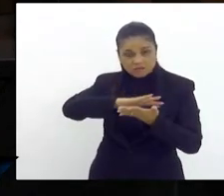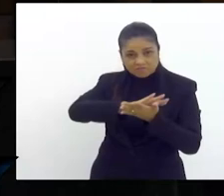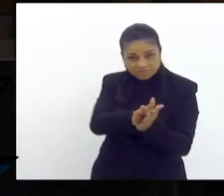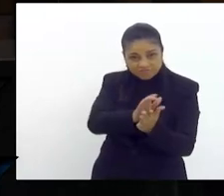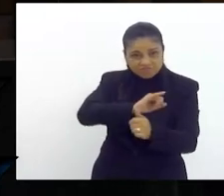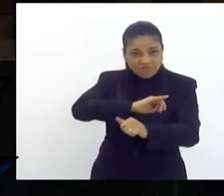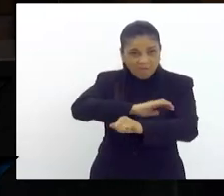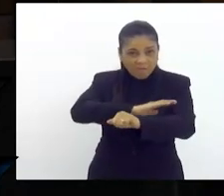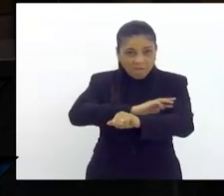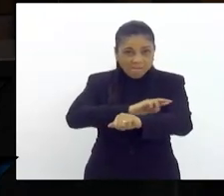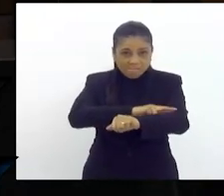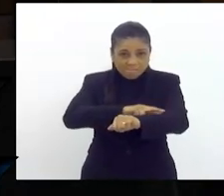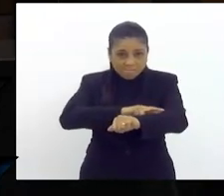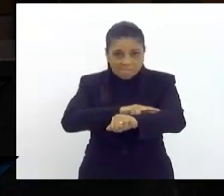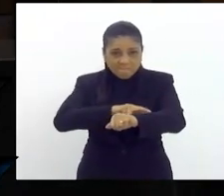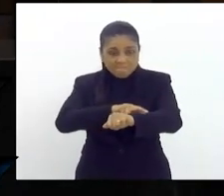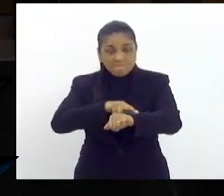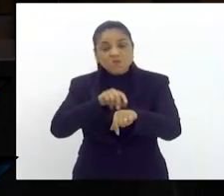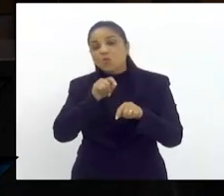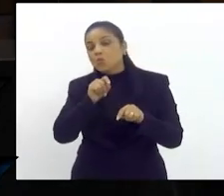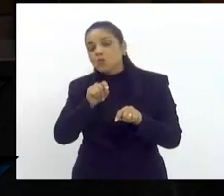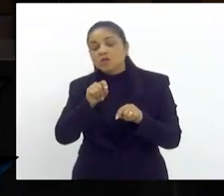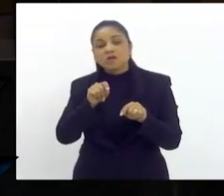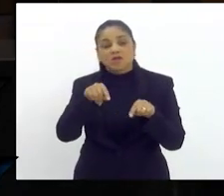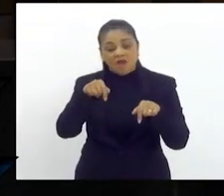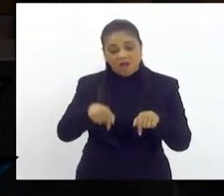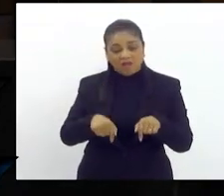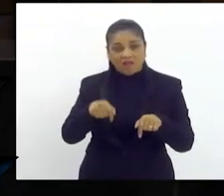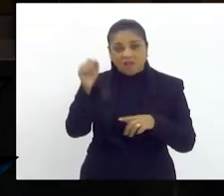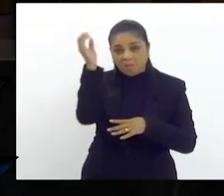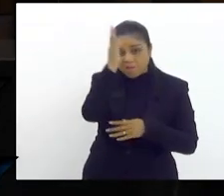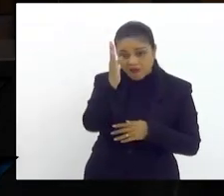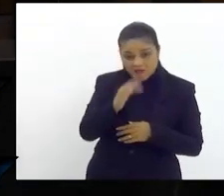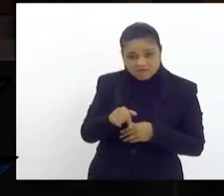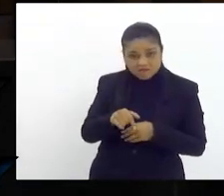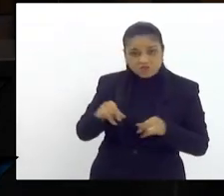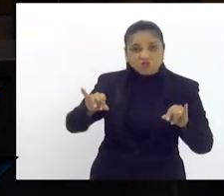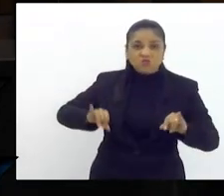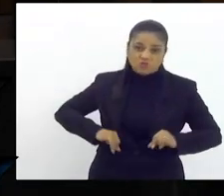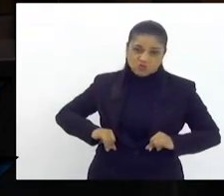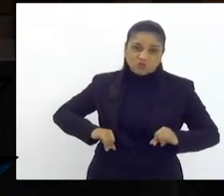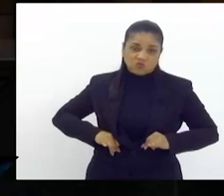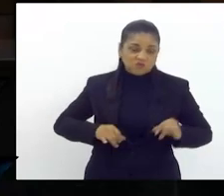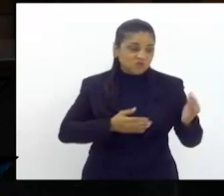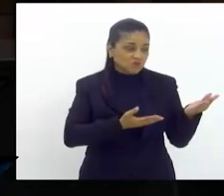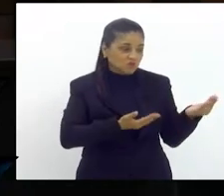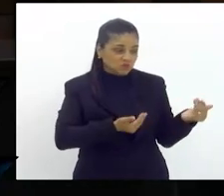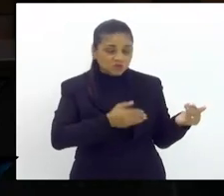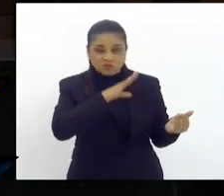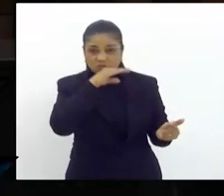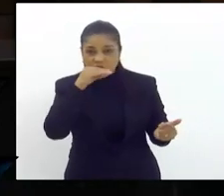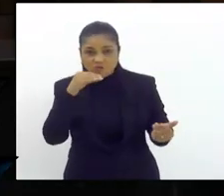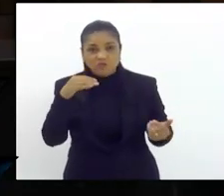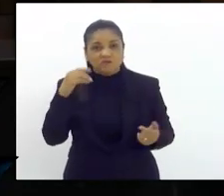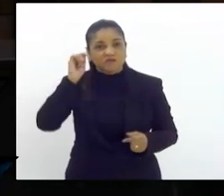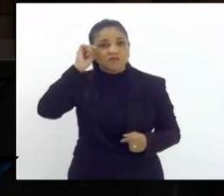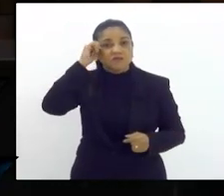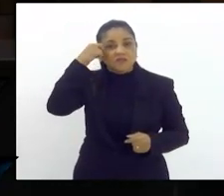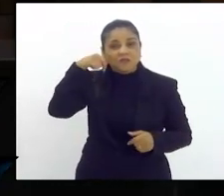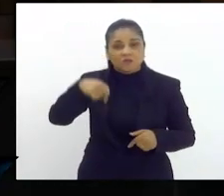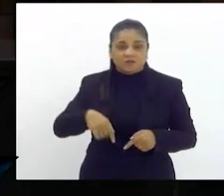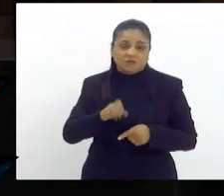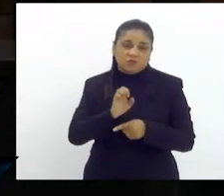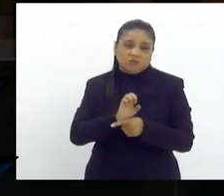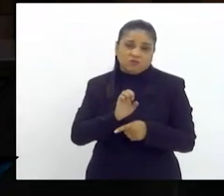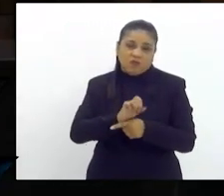o que não sofrem os nossos jovens anônimos aqui no nosso país aqui no nosso estado aqui